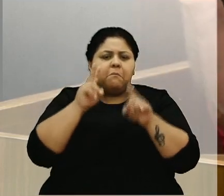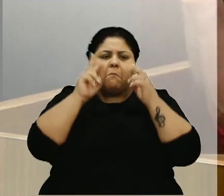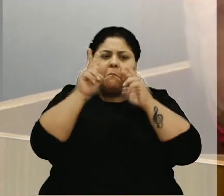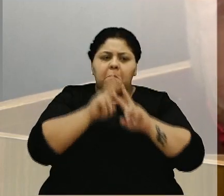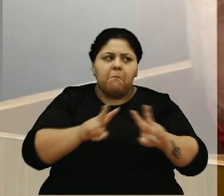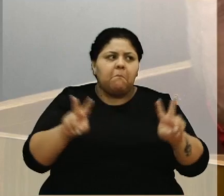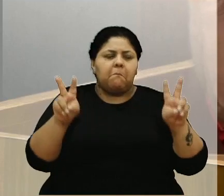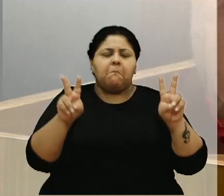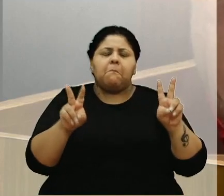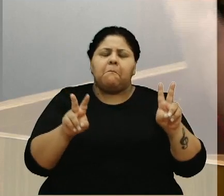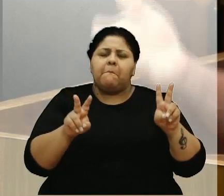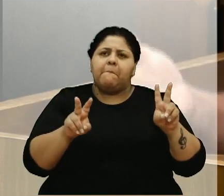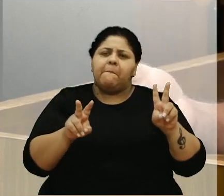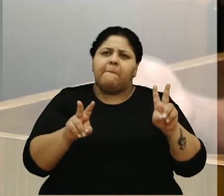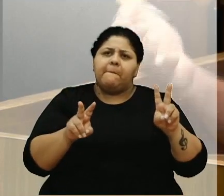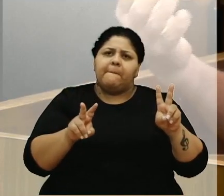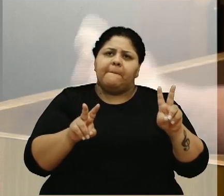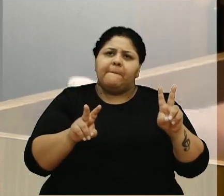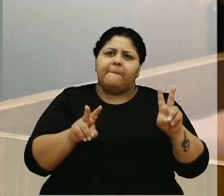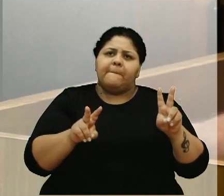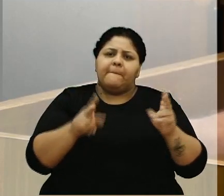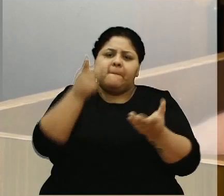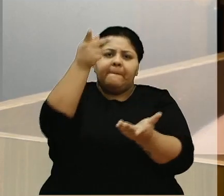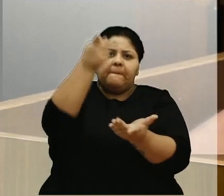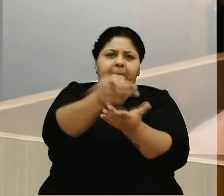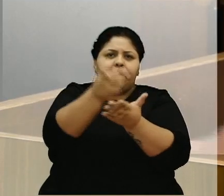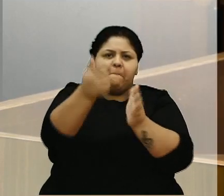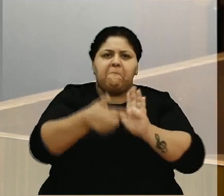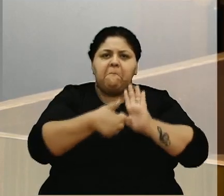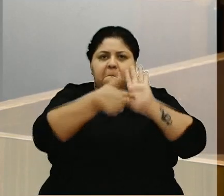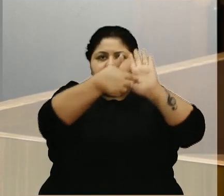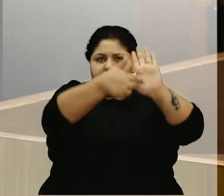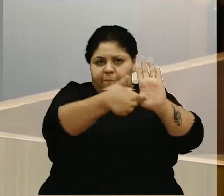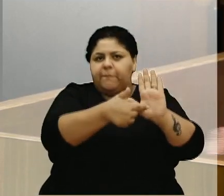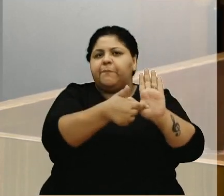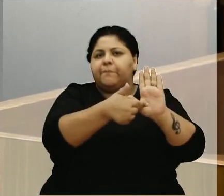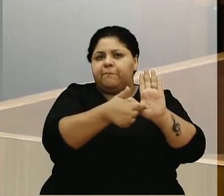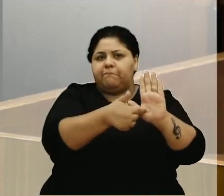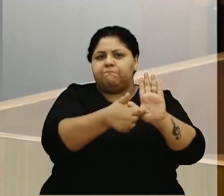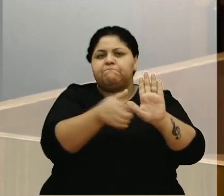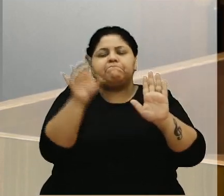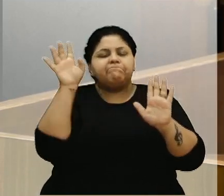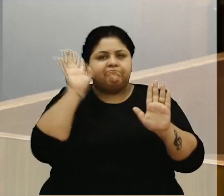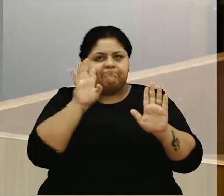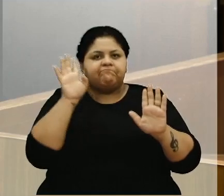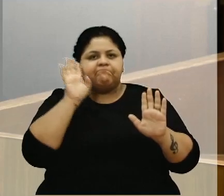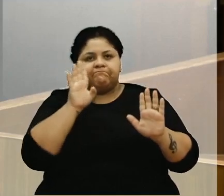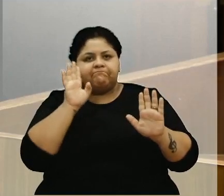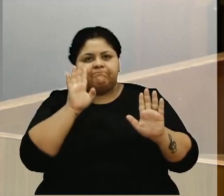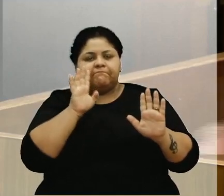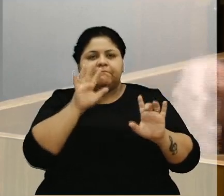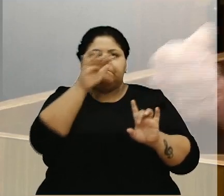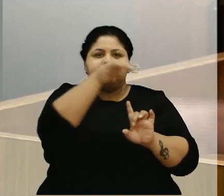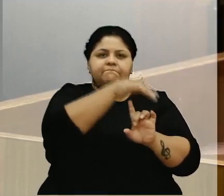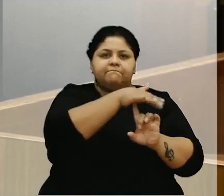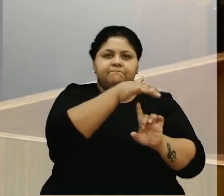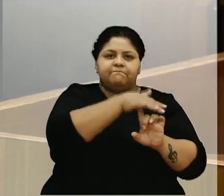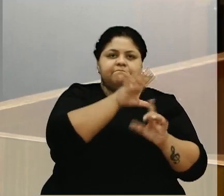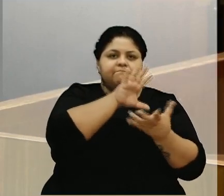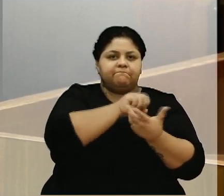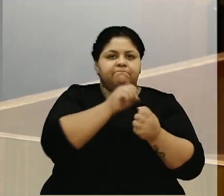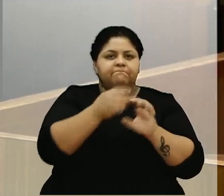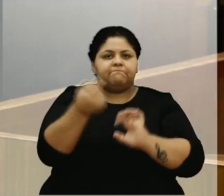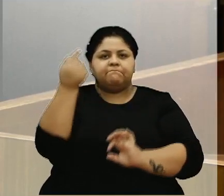os seus produtos, vieram expor os seus produtos. Ficou muito legal a feira de artesanato, essa ideia